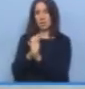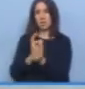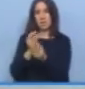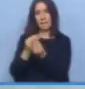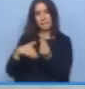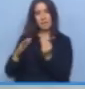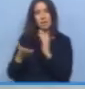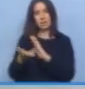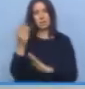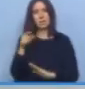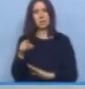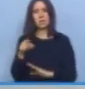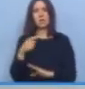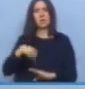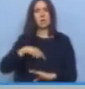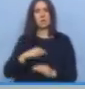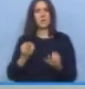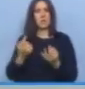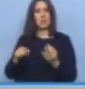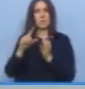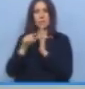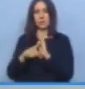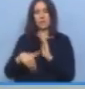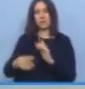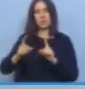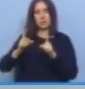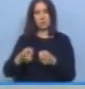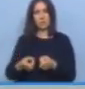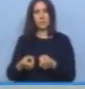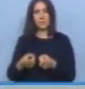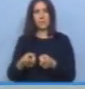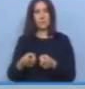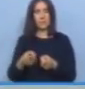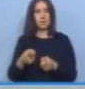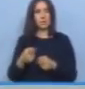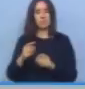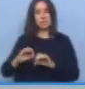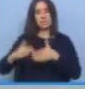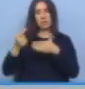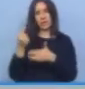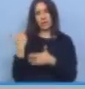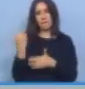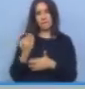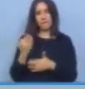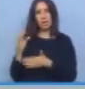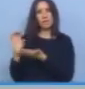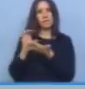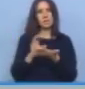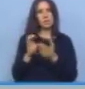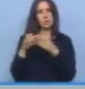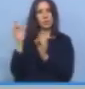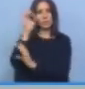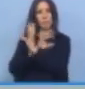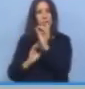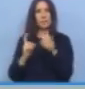mais afincadamente. Nós temos também um projeto que vamos começar, que estamos a iniciar agora, financiado pela Comissão Europeia